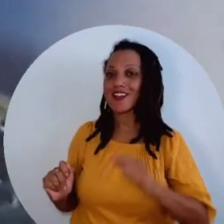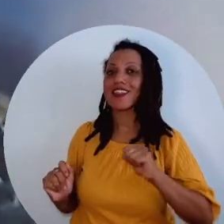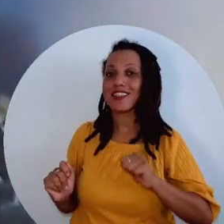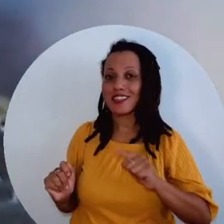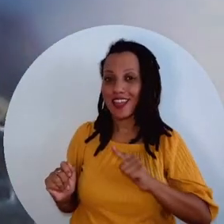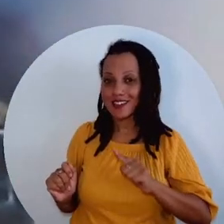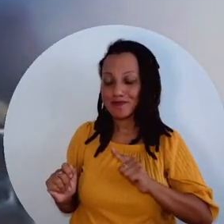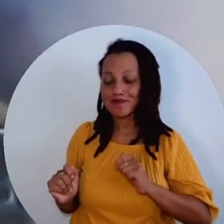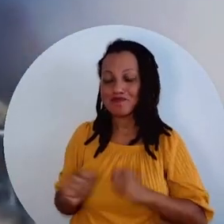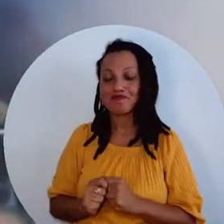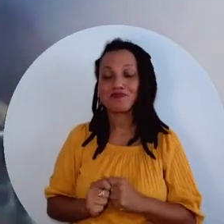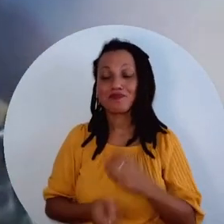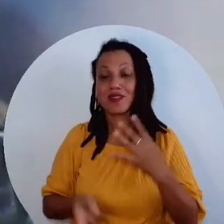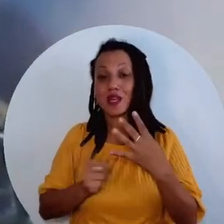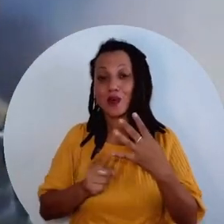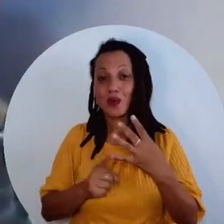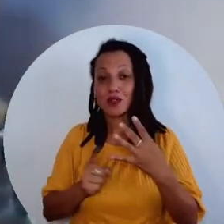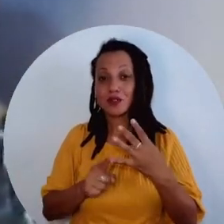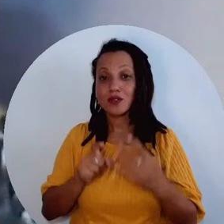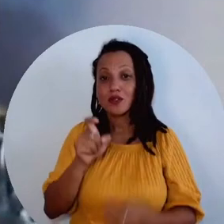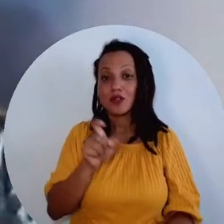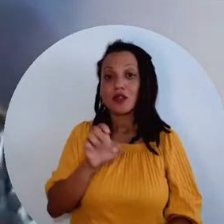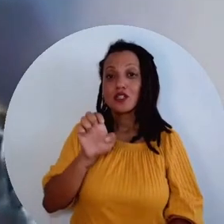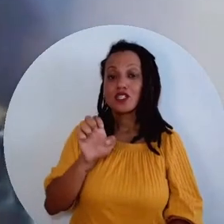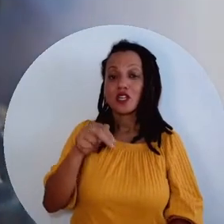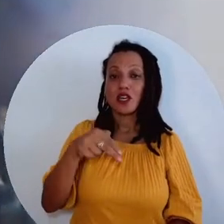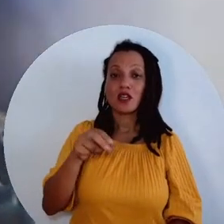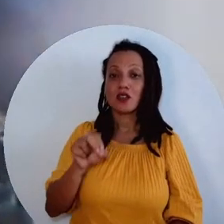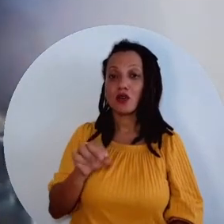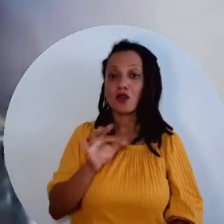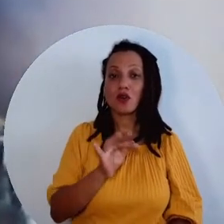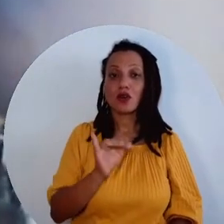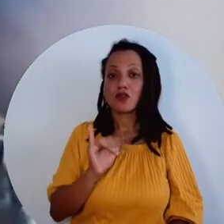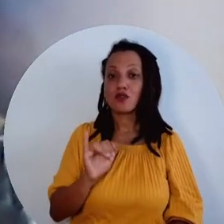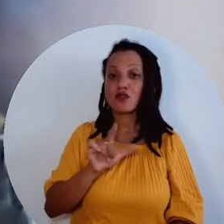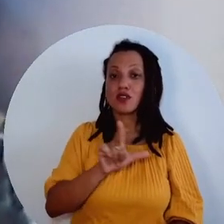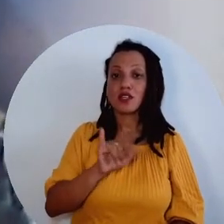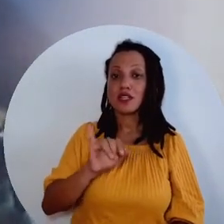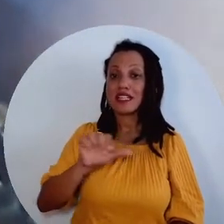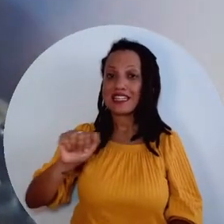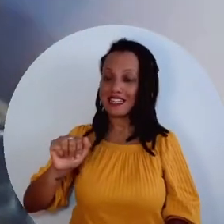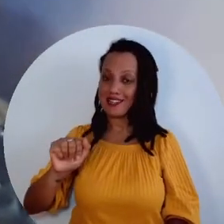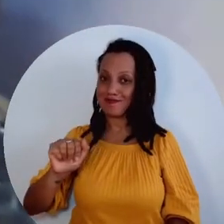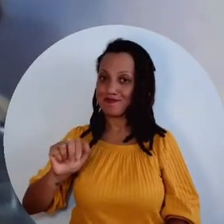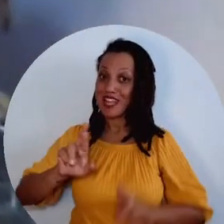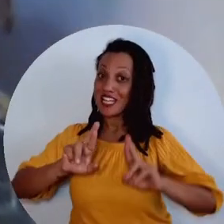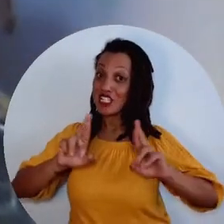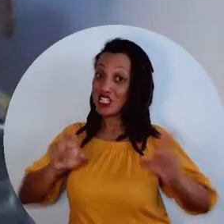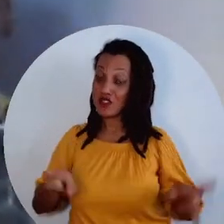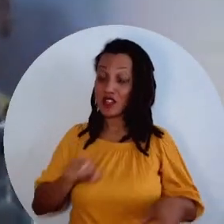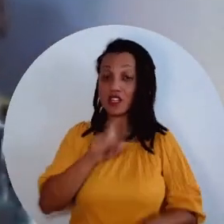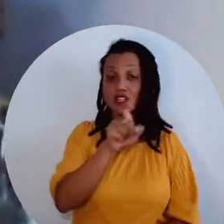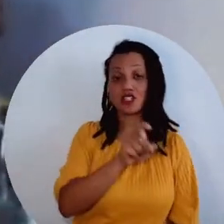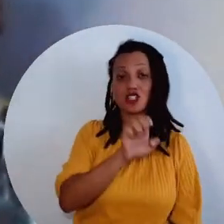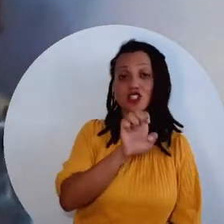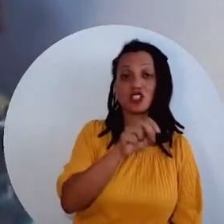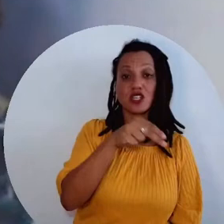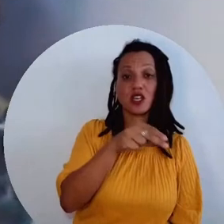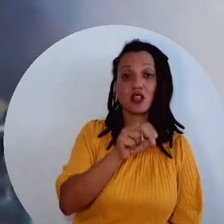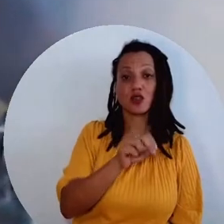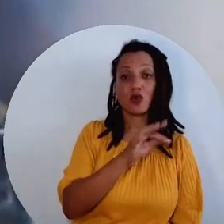A quarta característica é a xenofilia. O que é xenofilia? É o oposto à